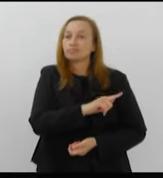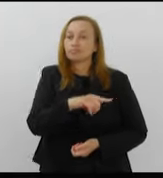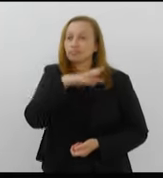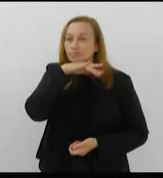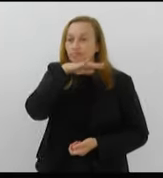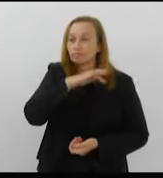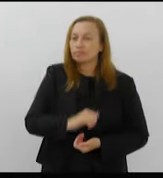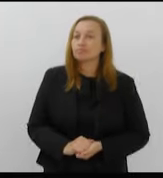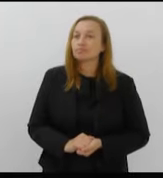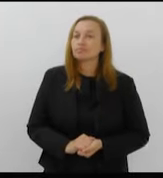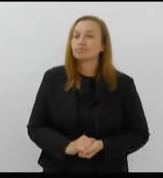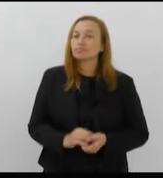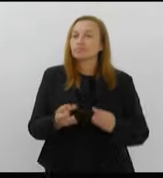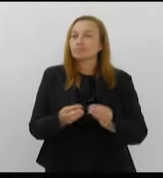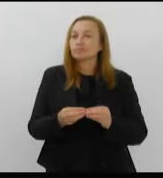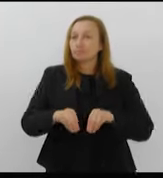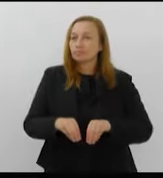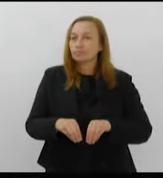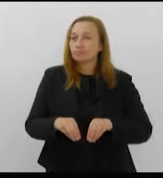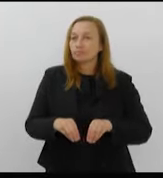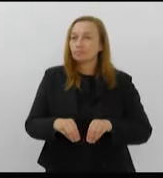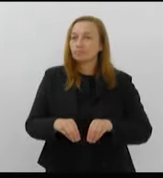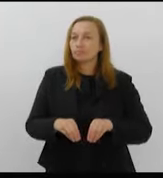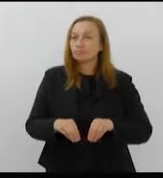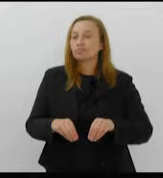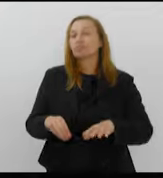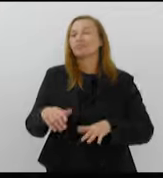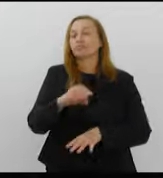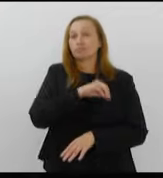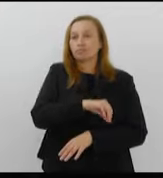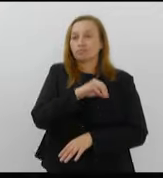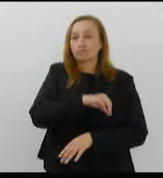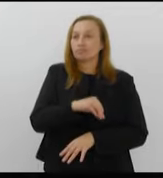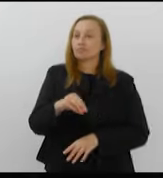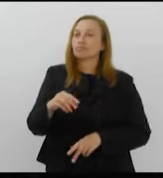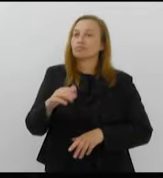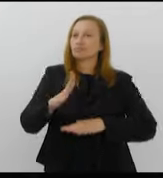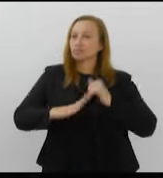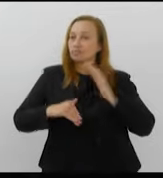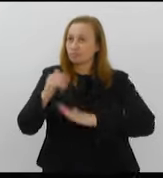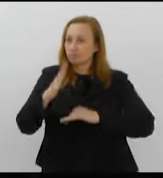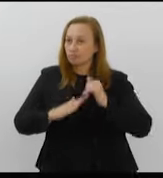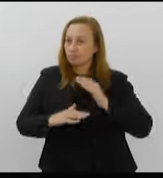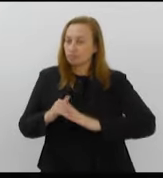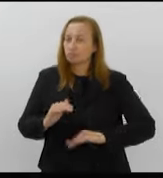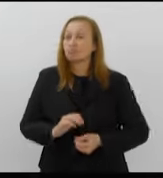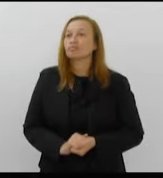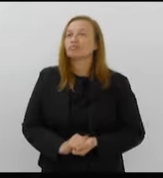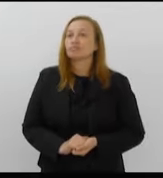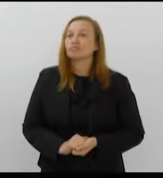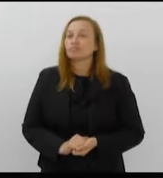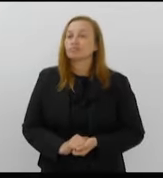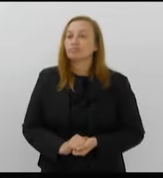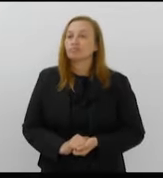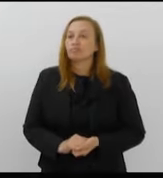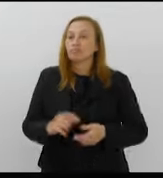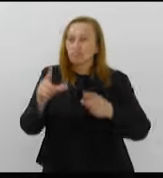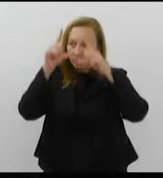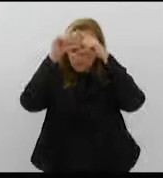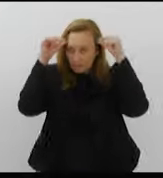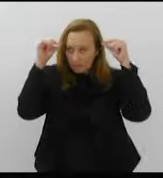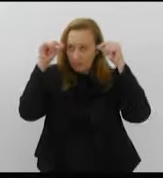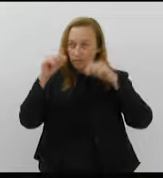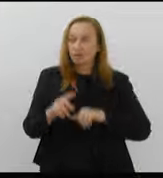a precarização do cumprimento da jornada de trabalho. Salários, e não são poucas as denúncias, salários de enfermeiros,